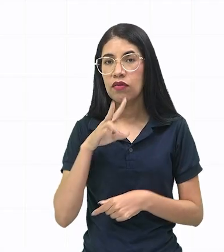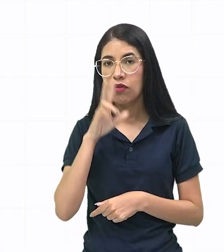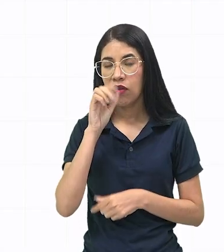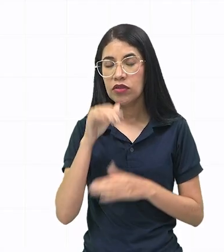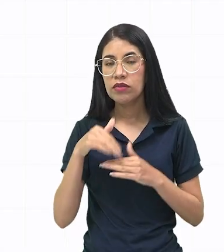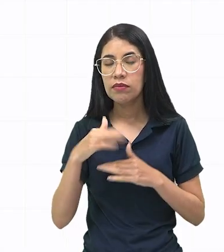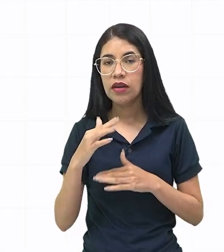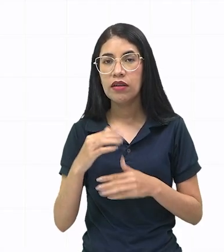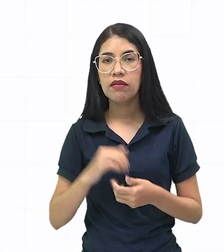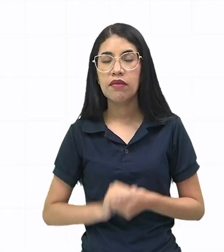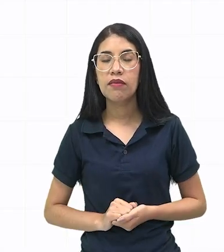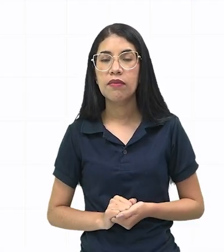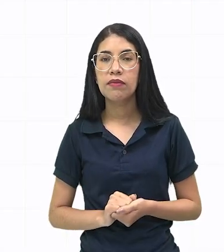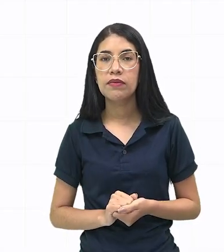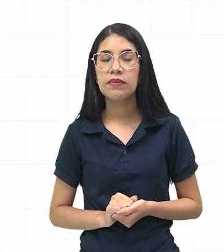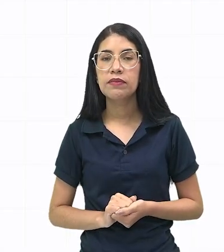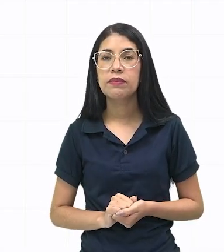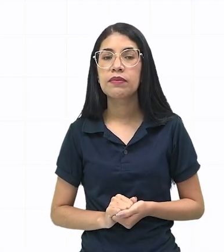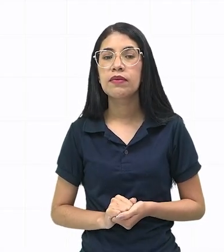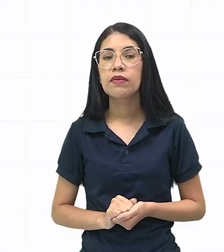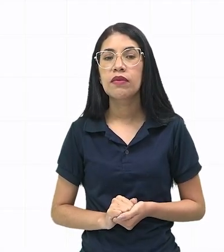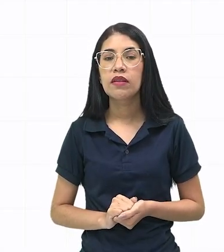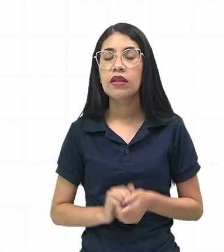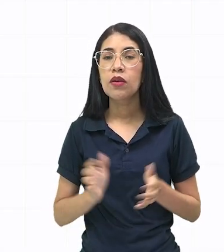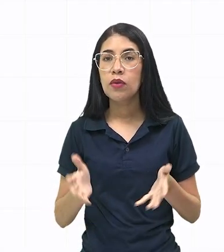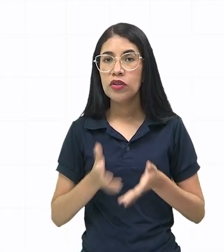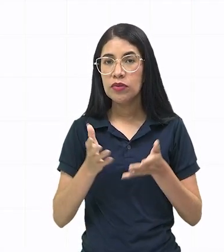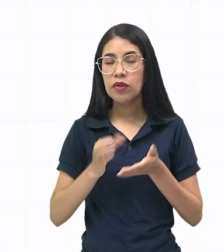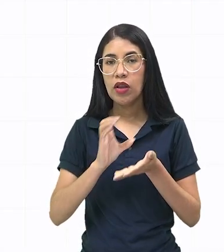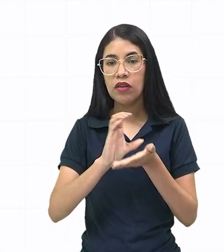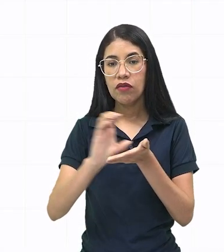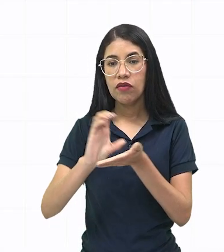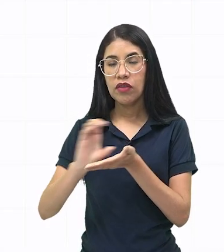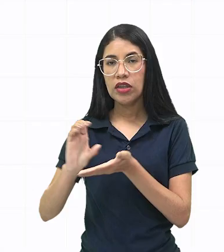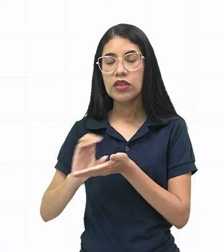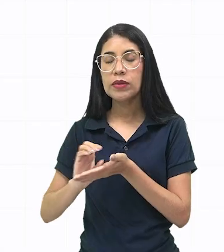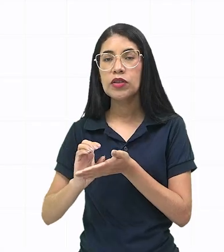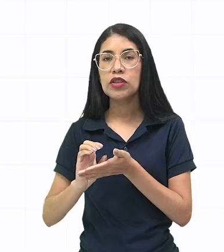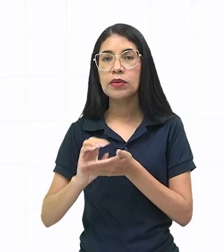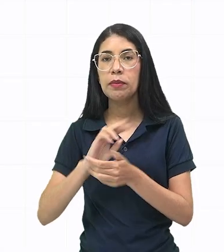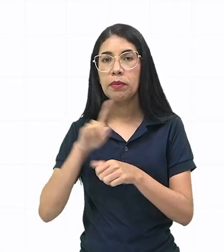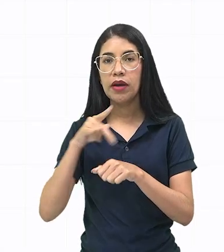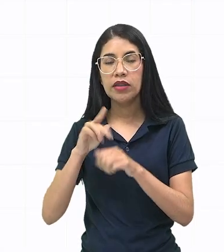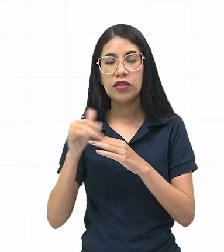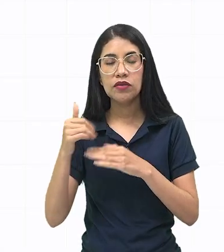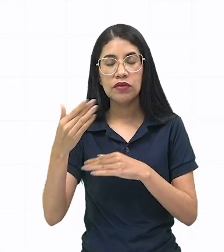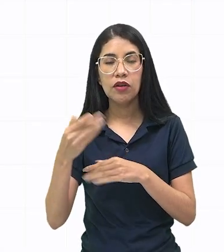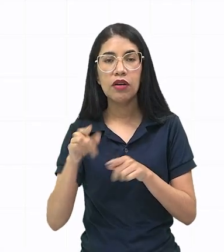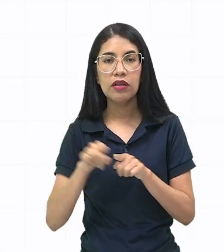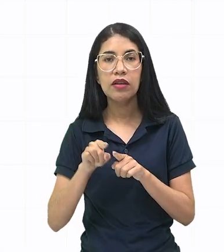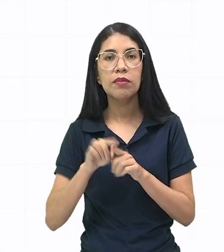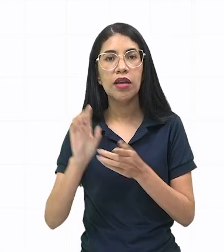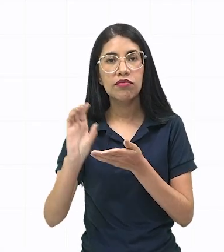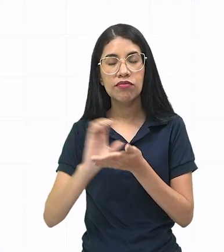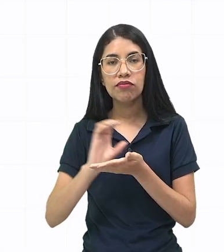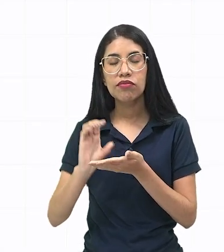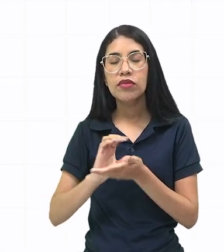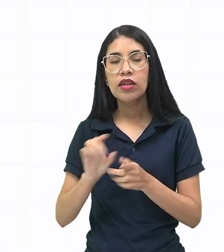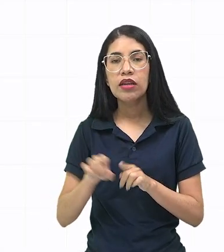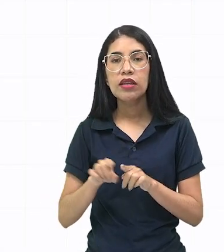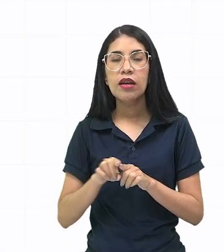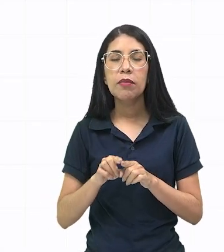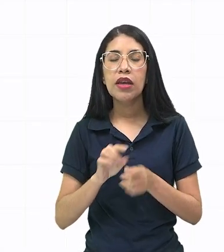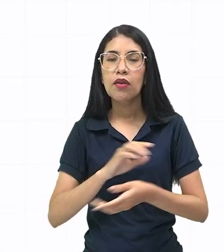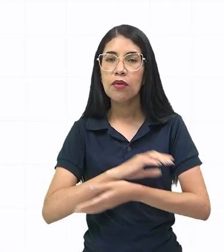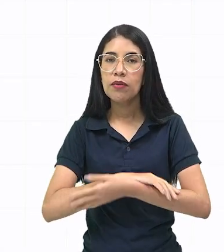competitividade, perdão. O estímulo ao investimento estrangeiro, né, atrair capital estrangeiro, a